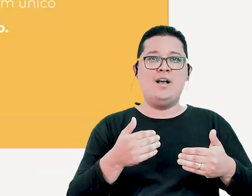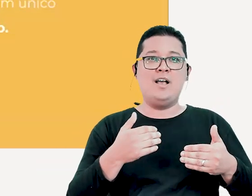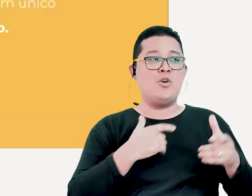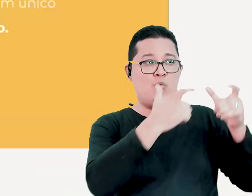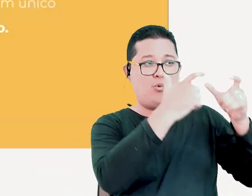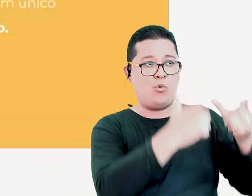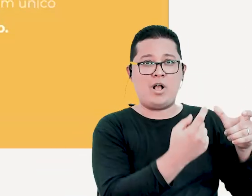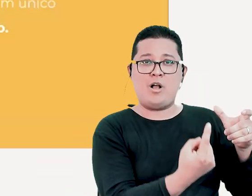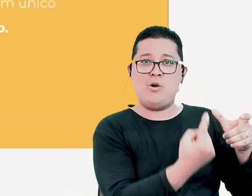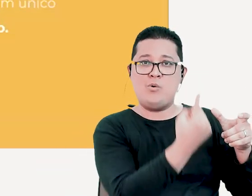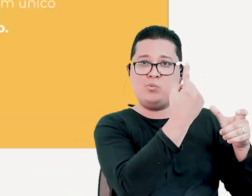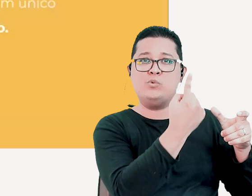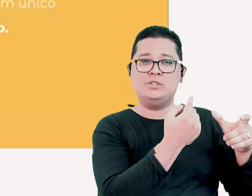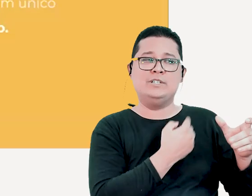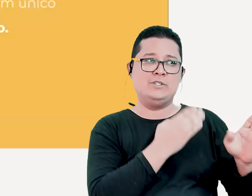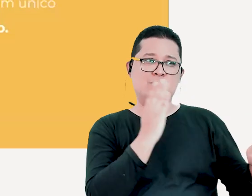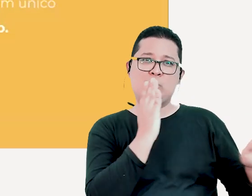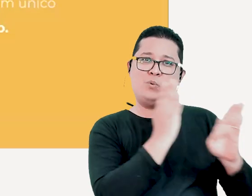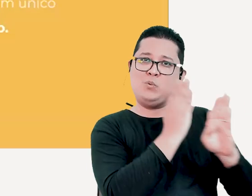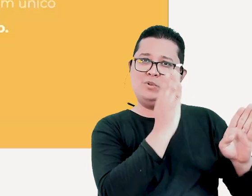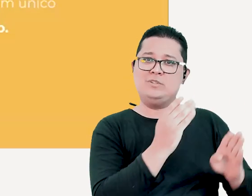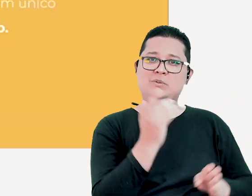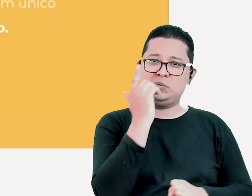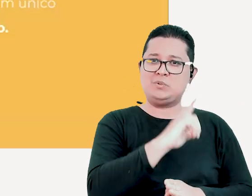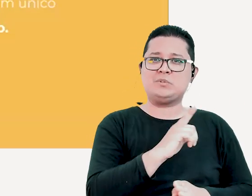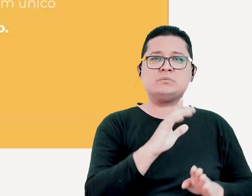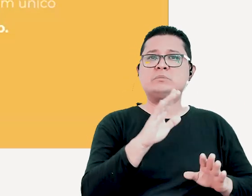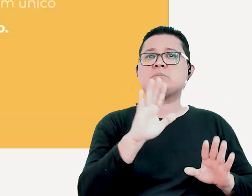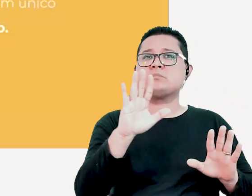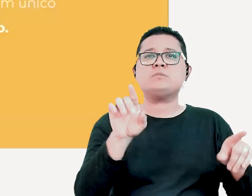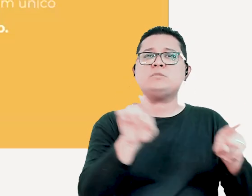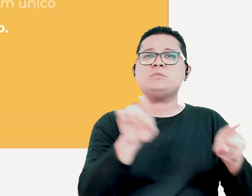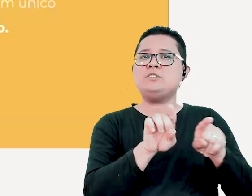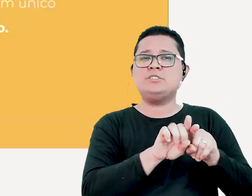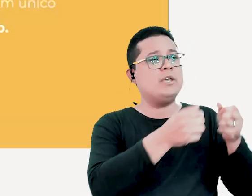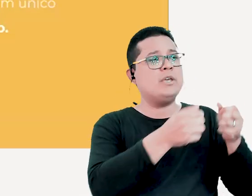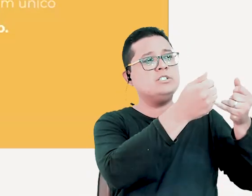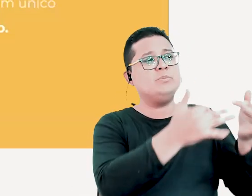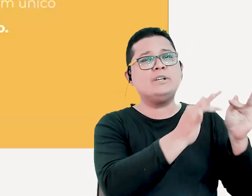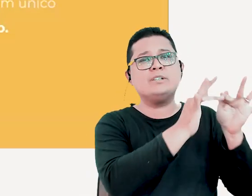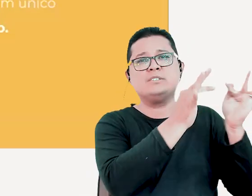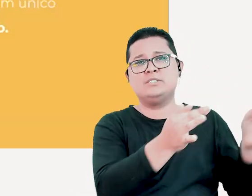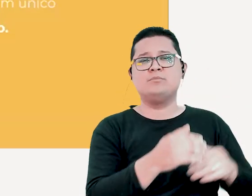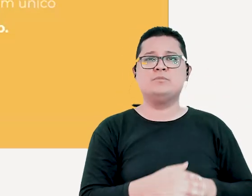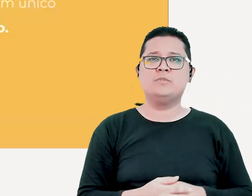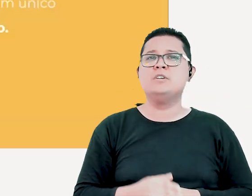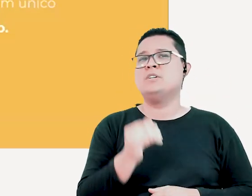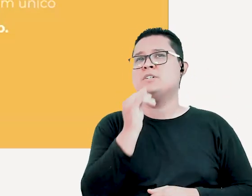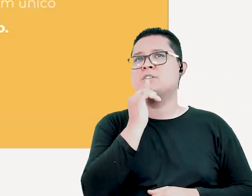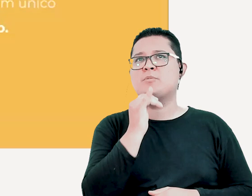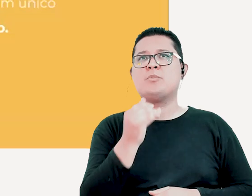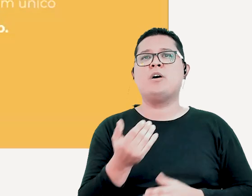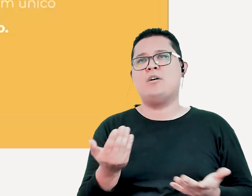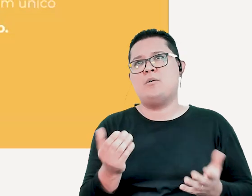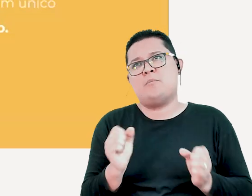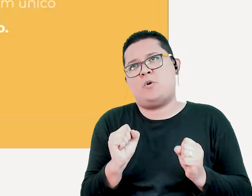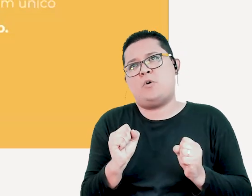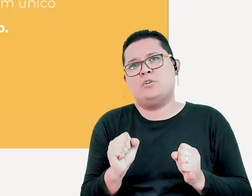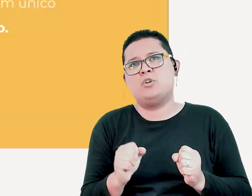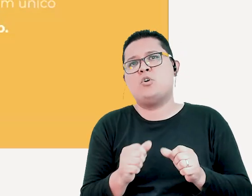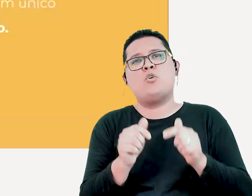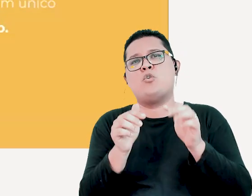com explicações bem simples do que são cada um deles, né? Então, o glossário. O glossário, ele é das